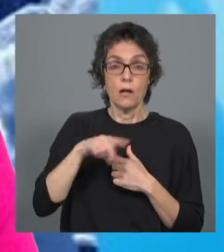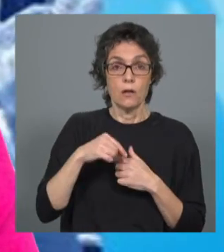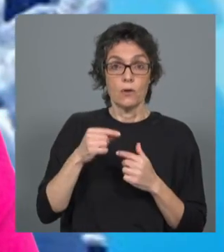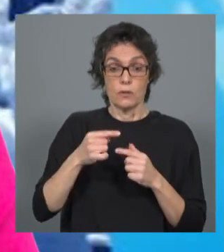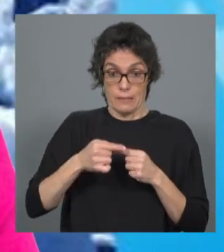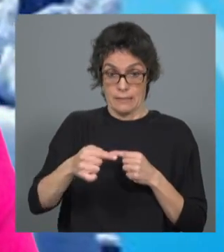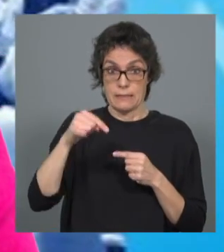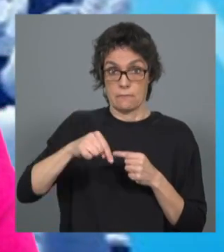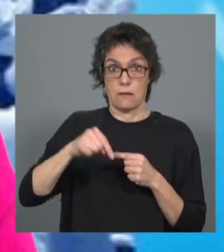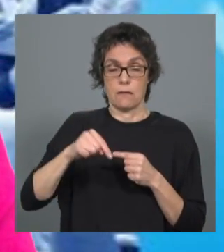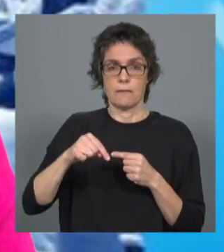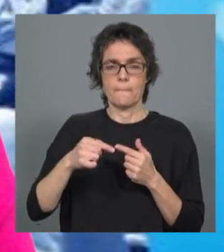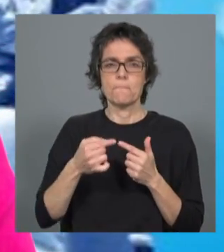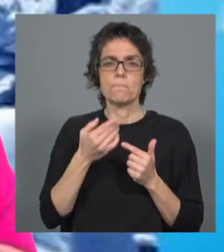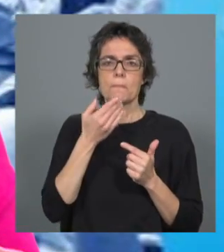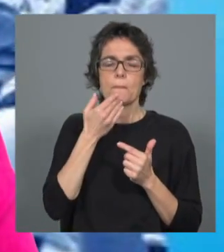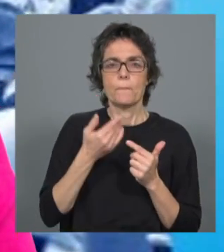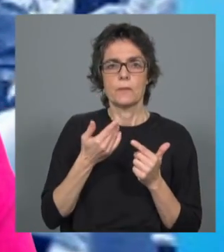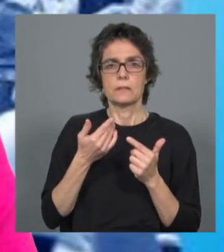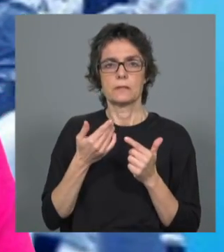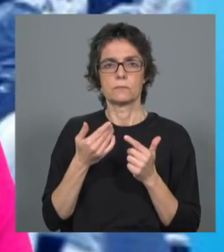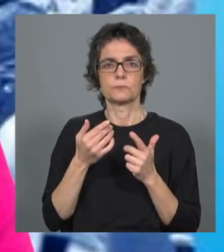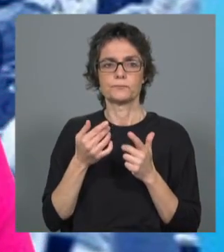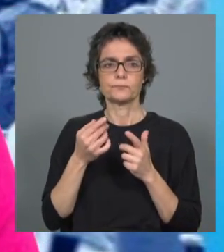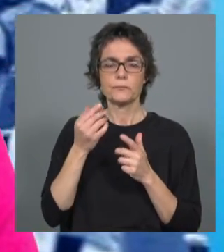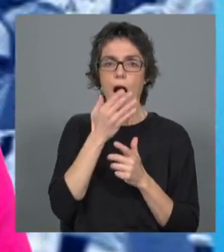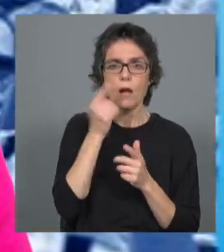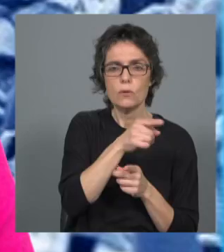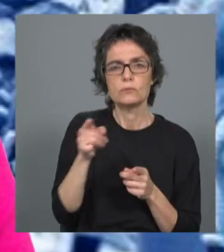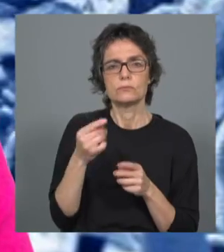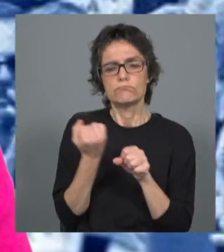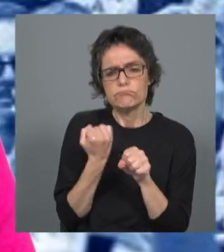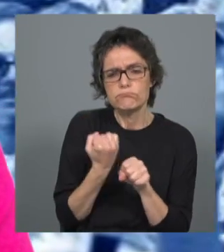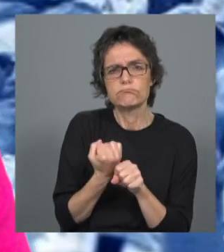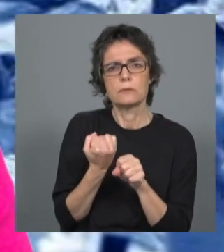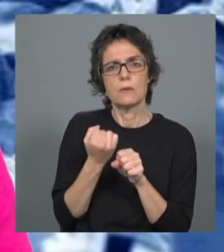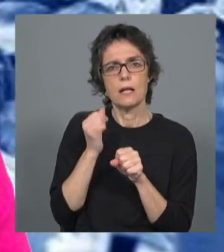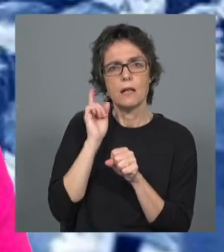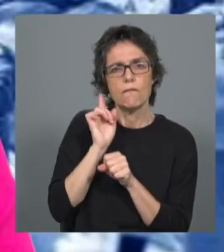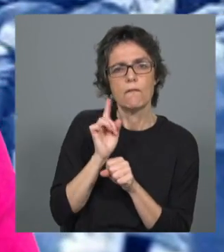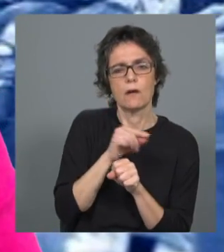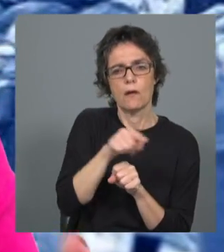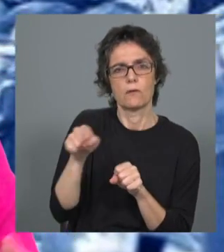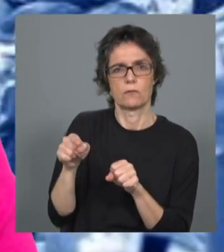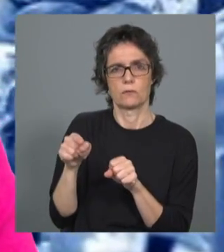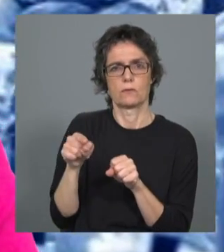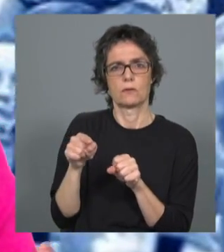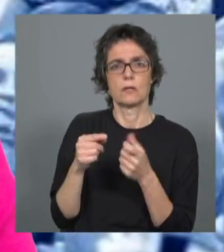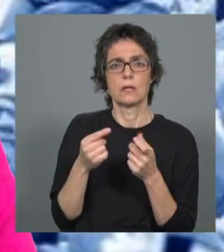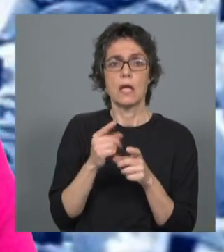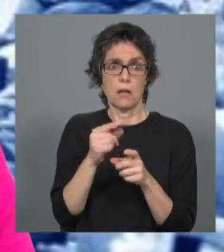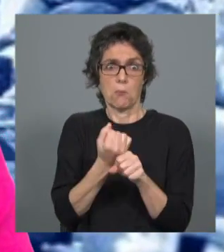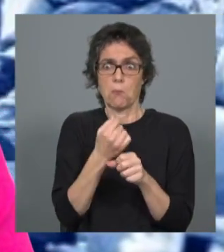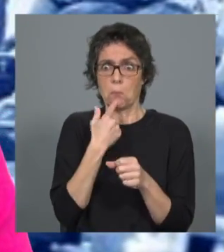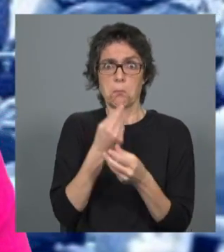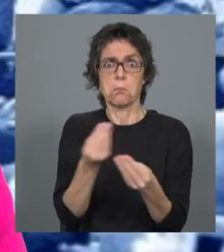semana, os alunos fossem trabalhando todos esses valores, e trabalharam muito bem, porque nós vamos recebendo ecos de tudo